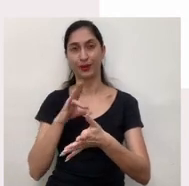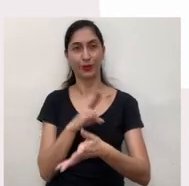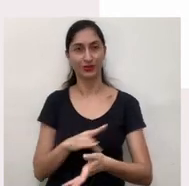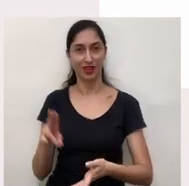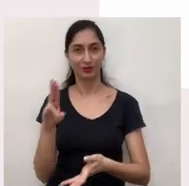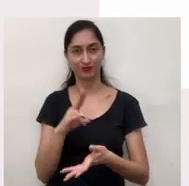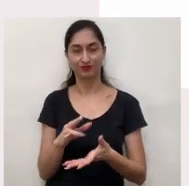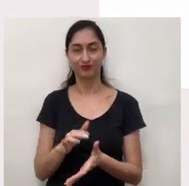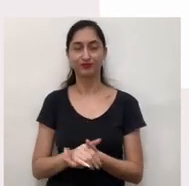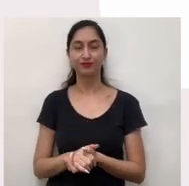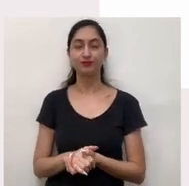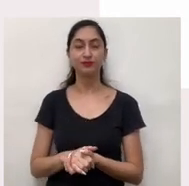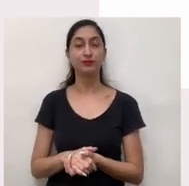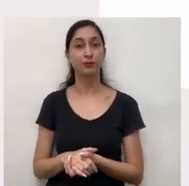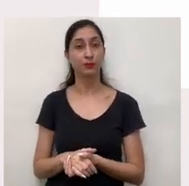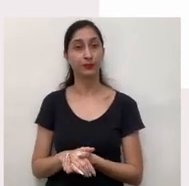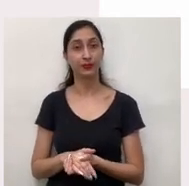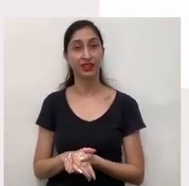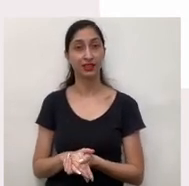Então, essa